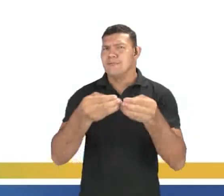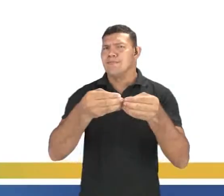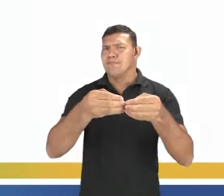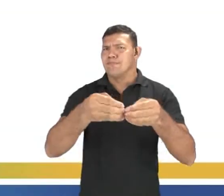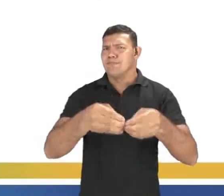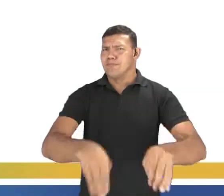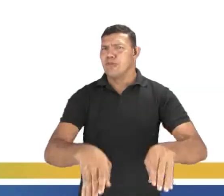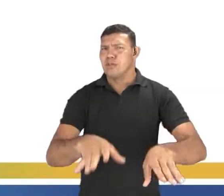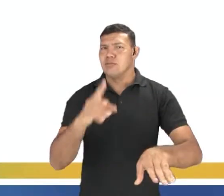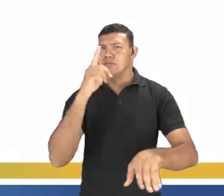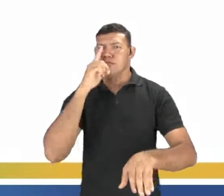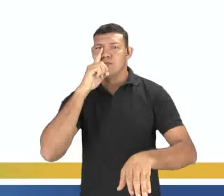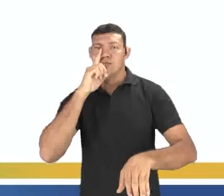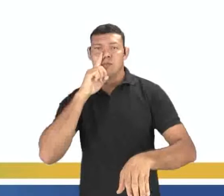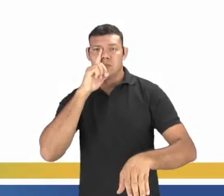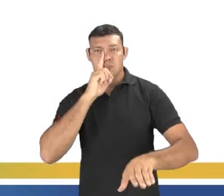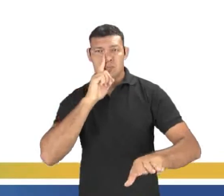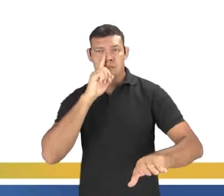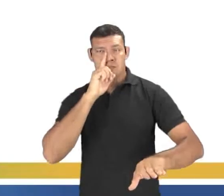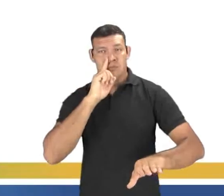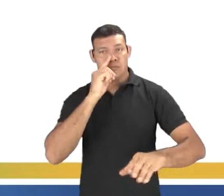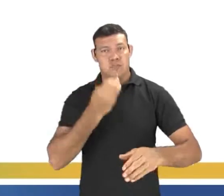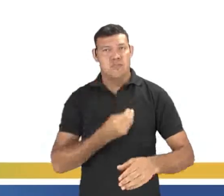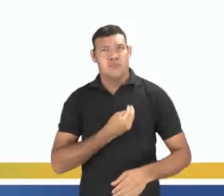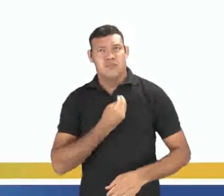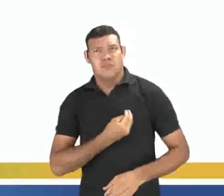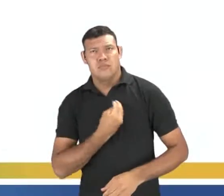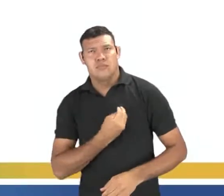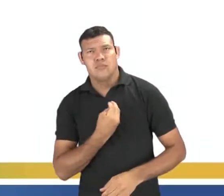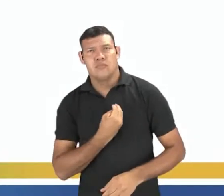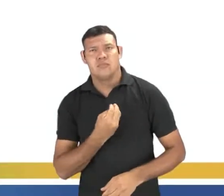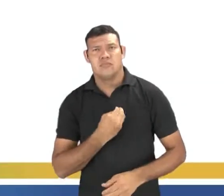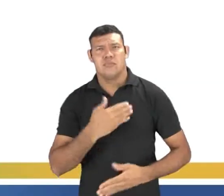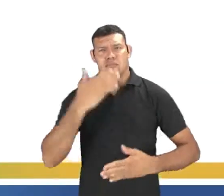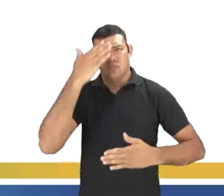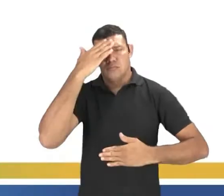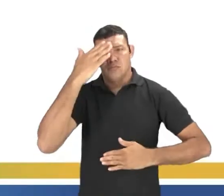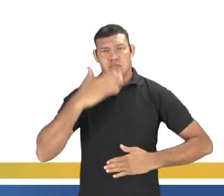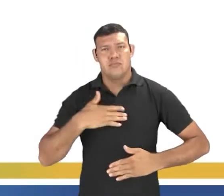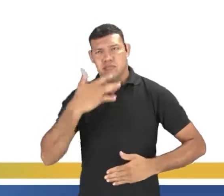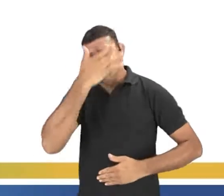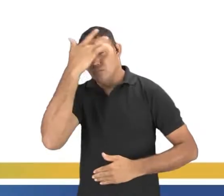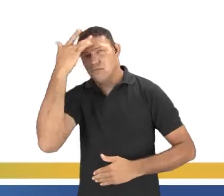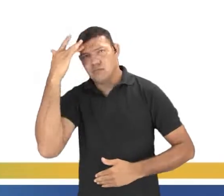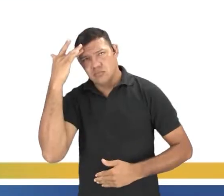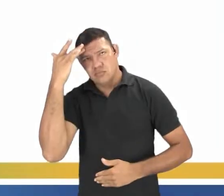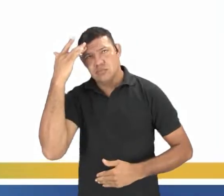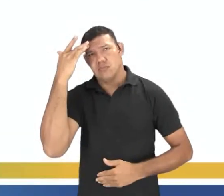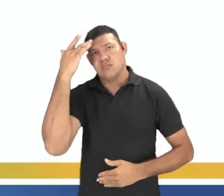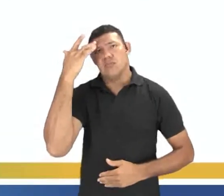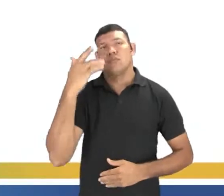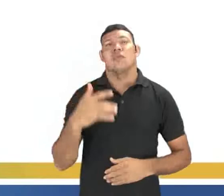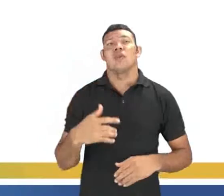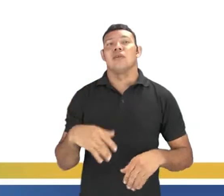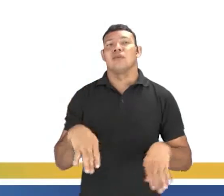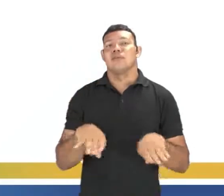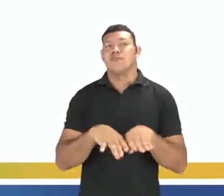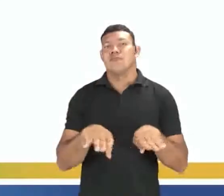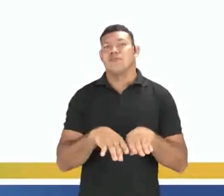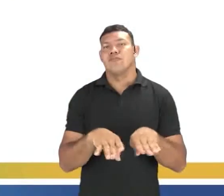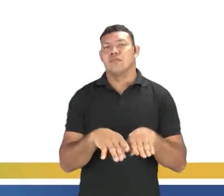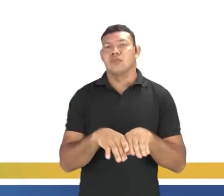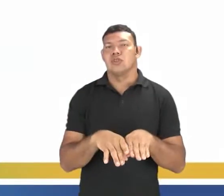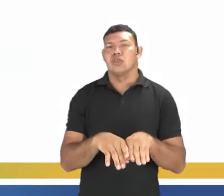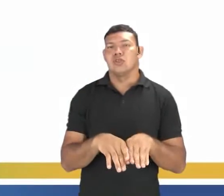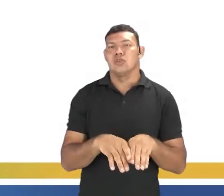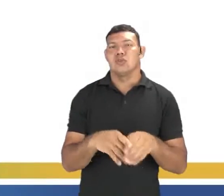a perigo a vida, a integridade física ou patrimônio de outrem, a pena é de reclusão de 3 a